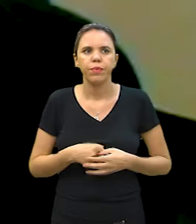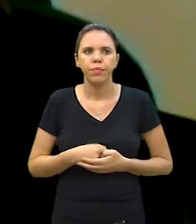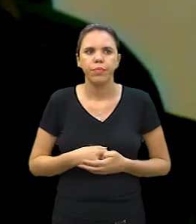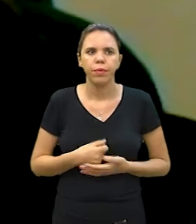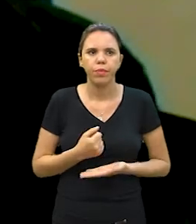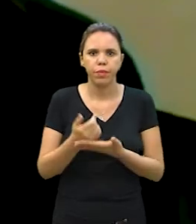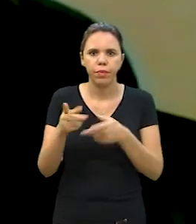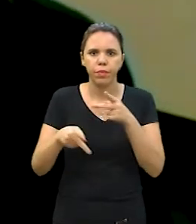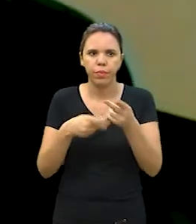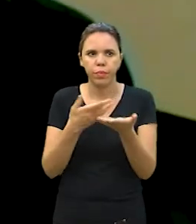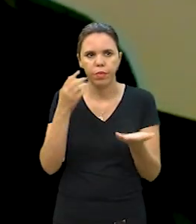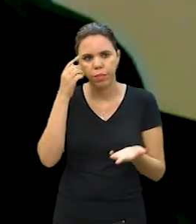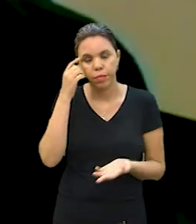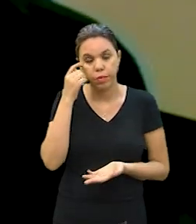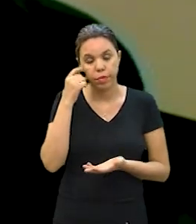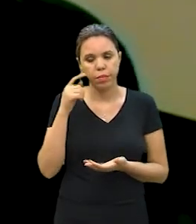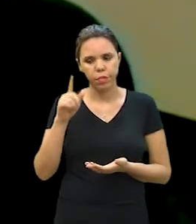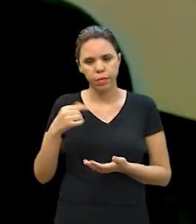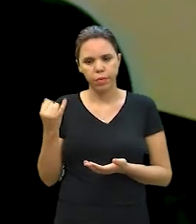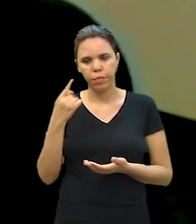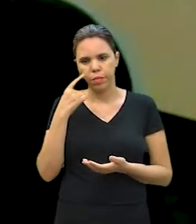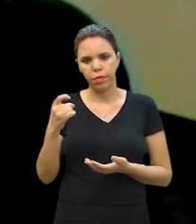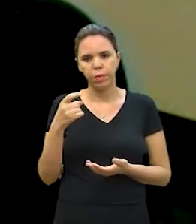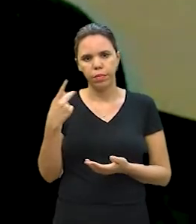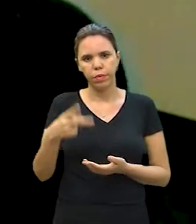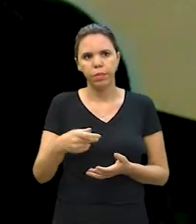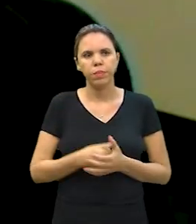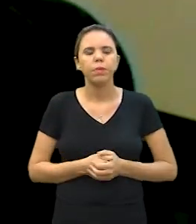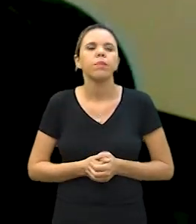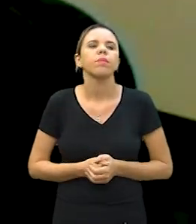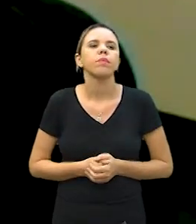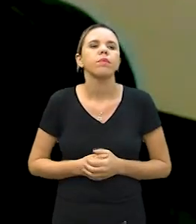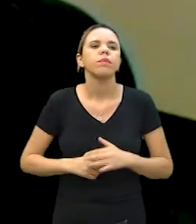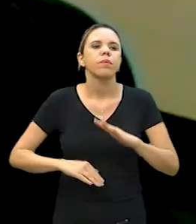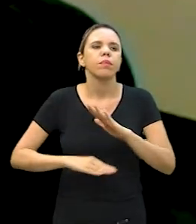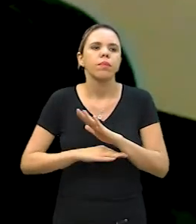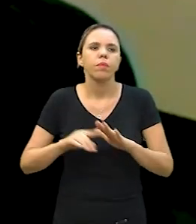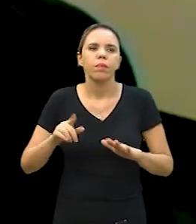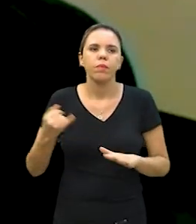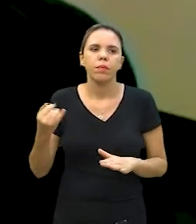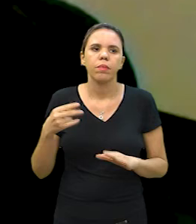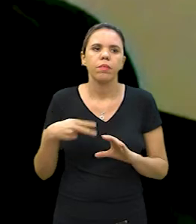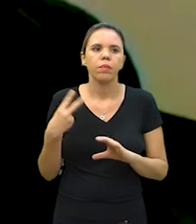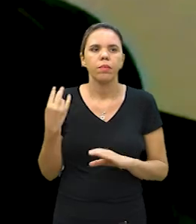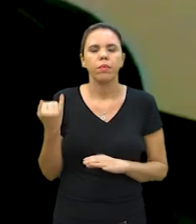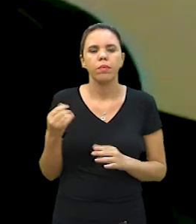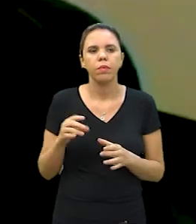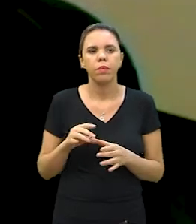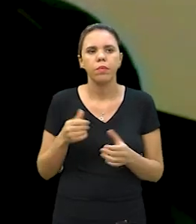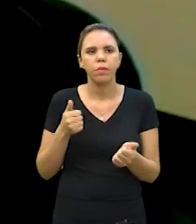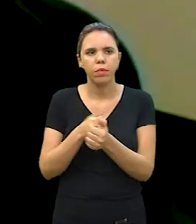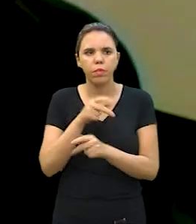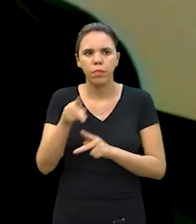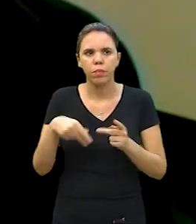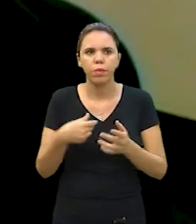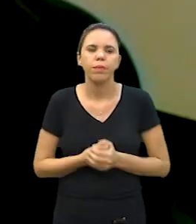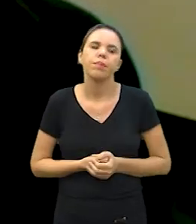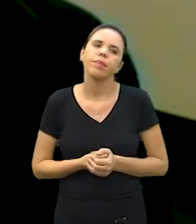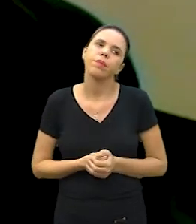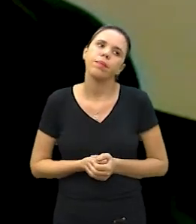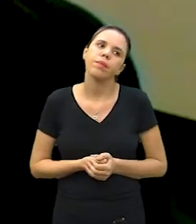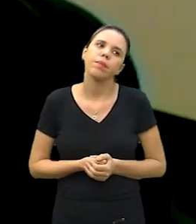né, servindo a população naquilo que é do interesse dela. O legislativo é essa instância que está mais próxima